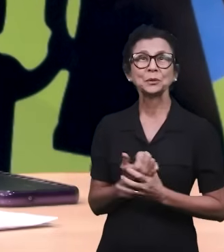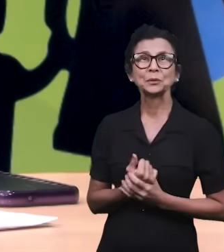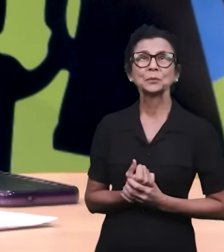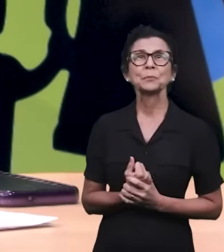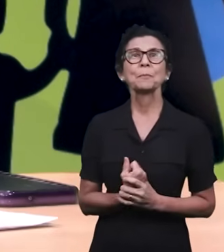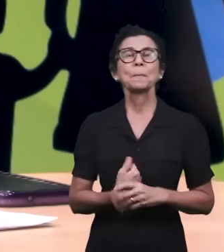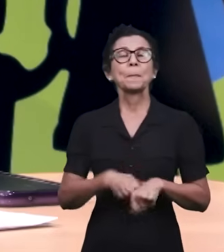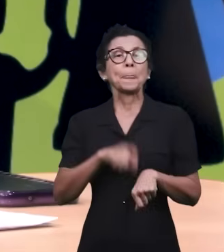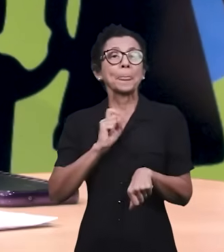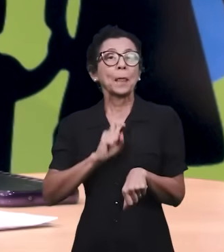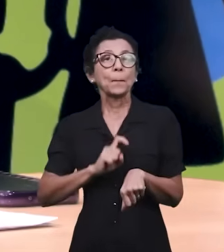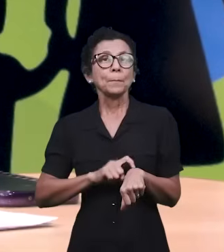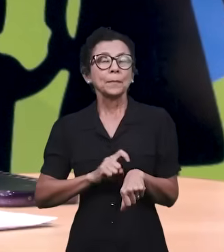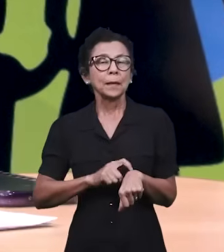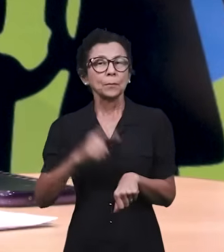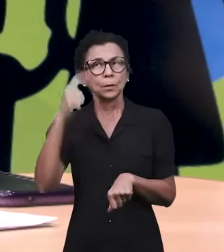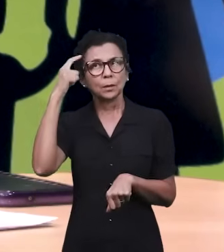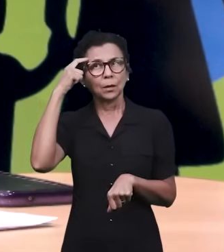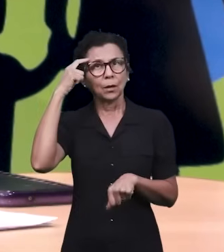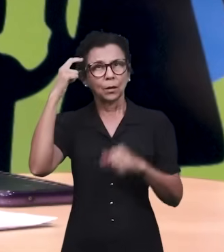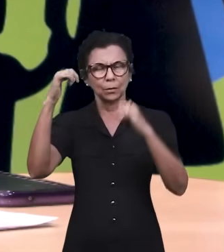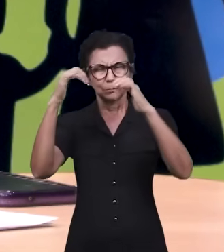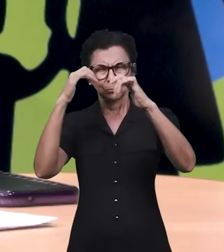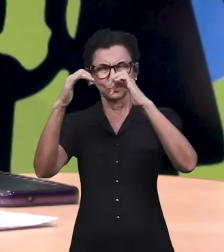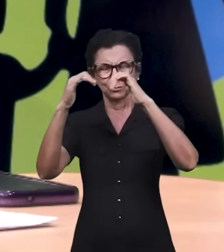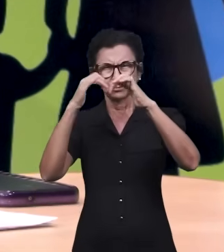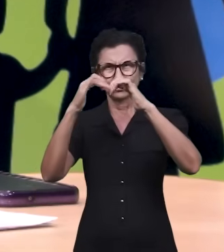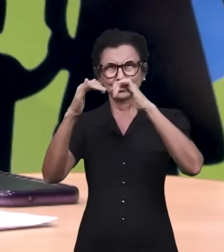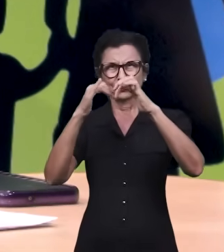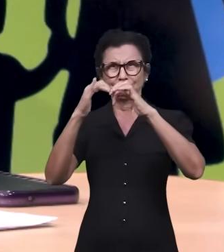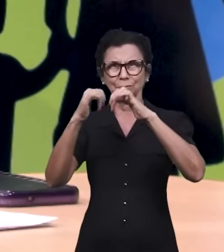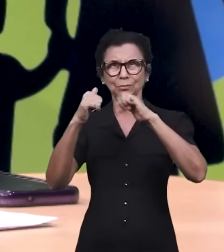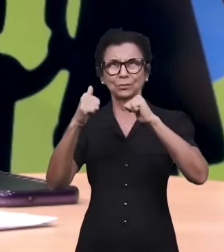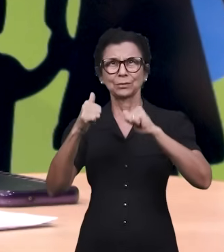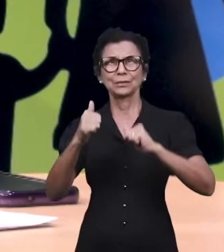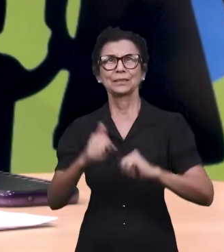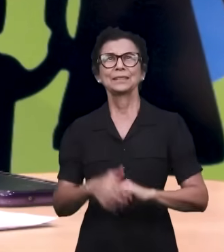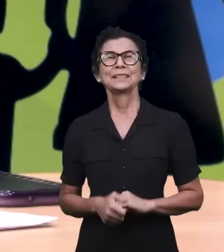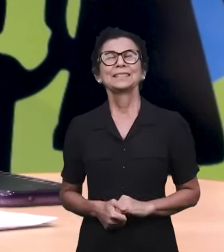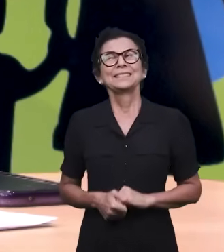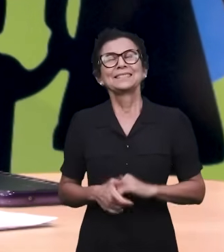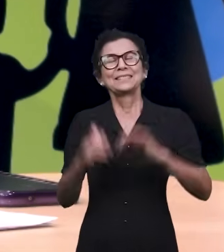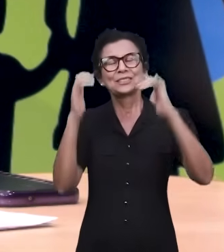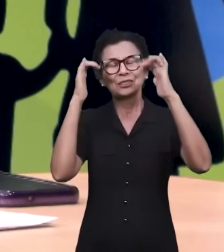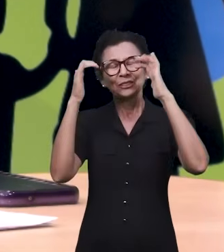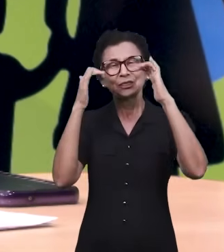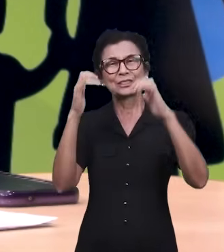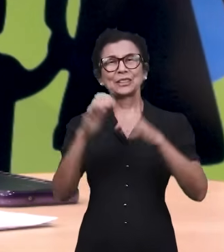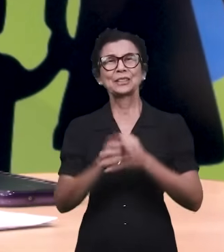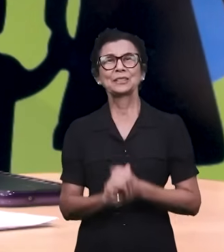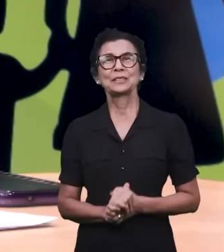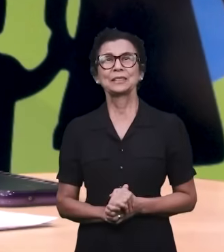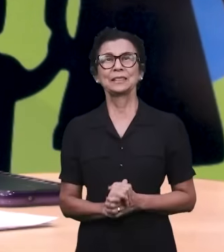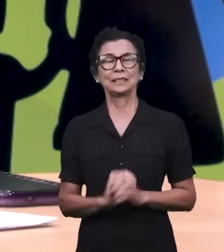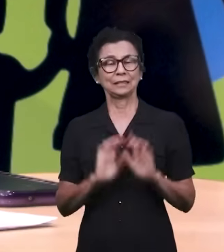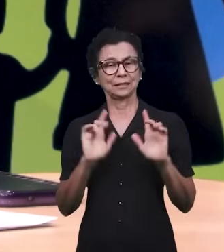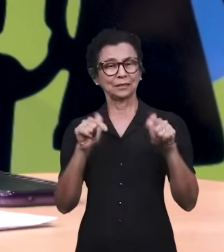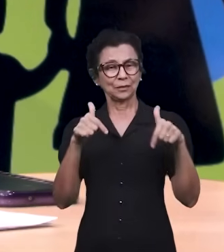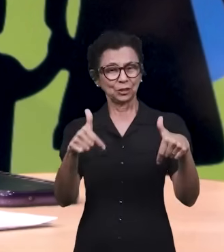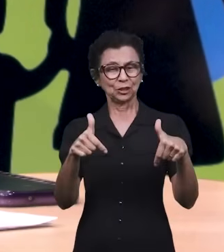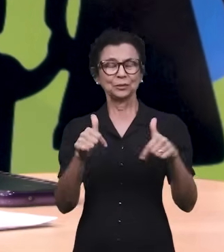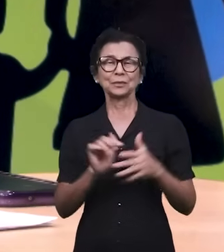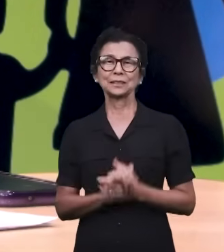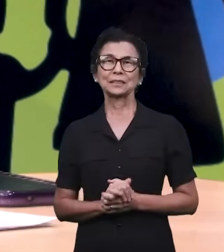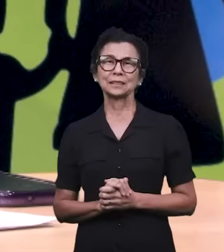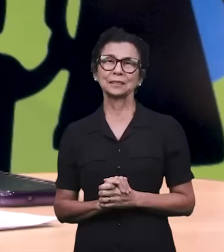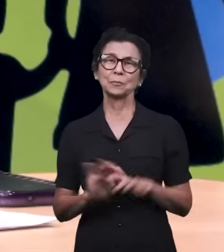tempo em que os neurônios, posso entrar nessa Por gentileza, né? Os neurônios ali, eles vão estar ativos. Porque quando está